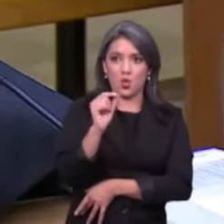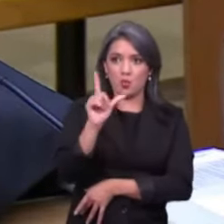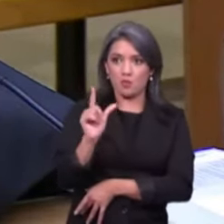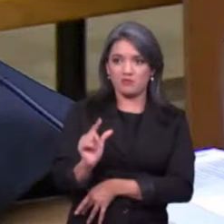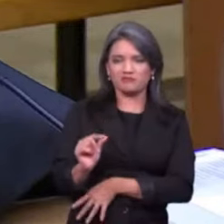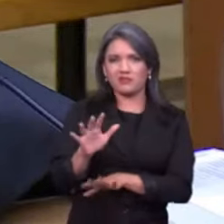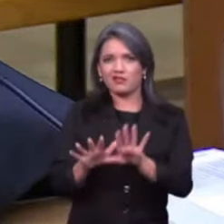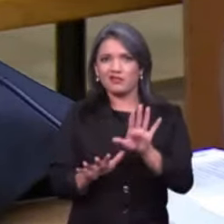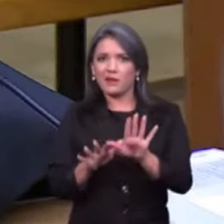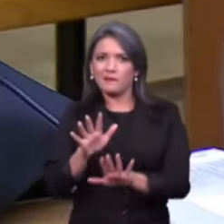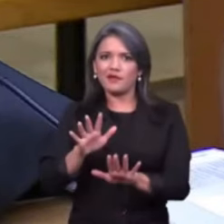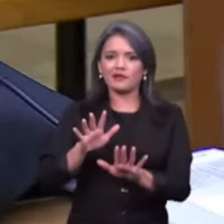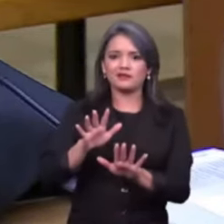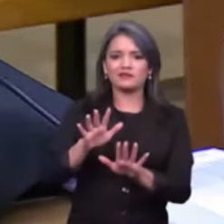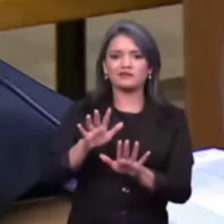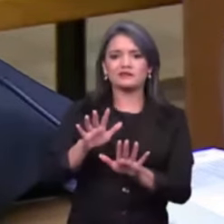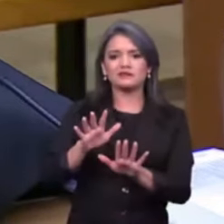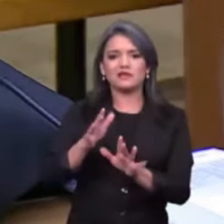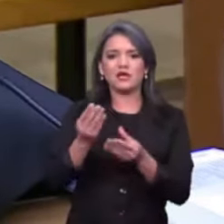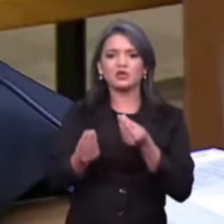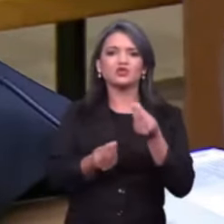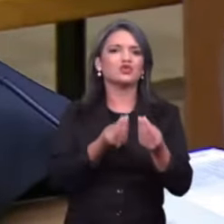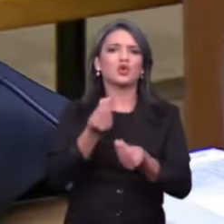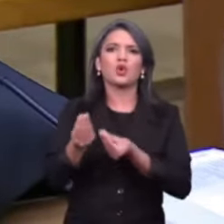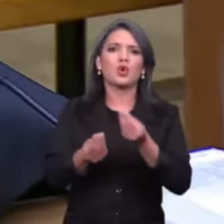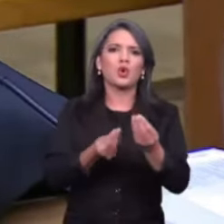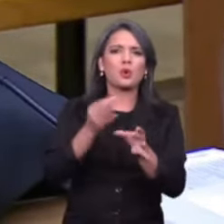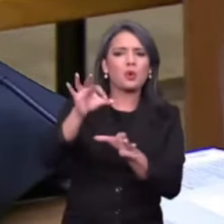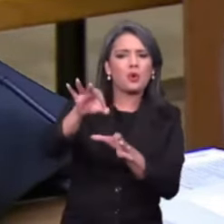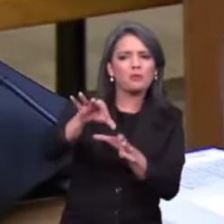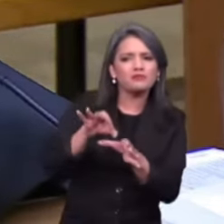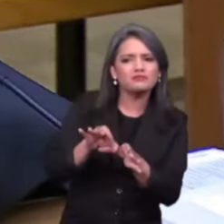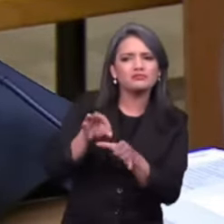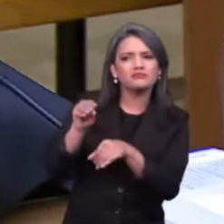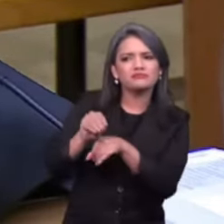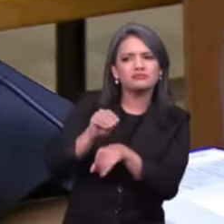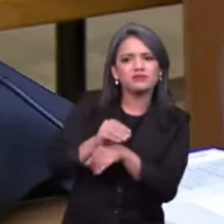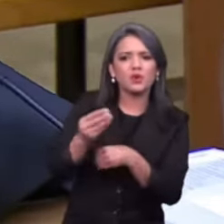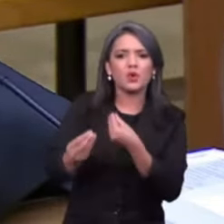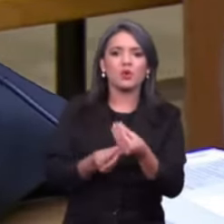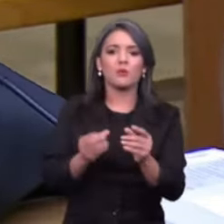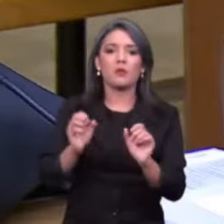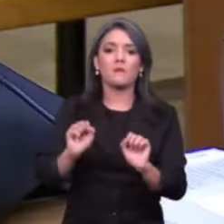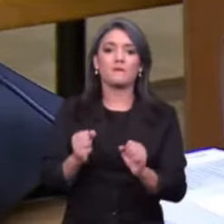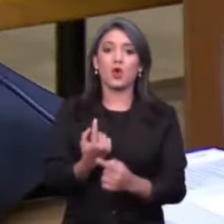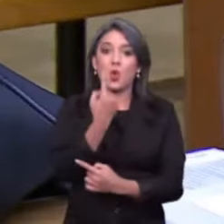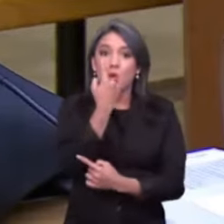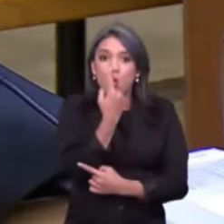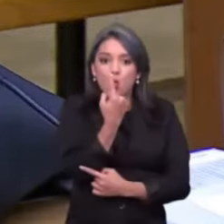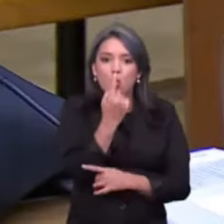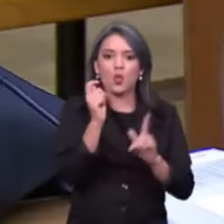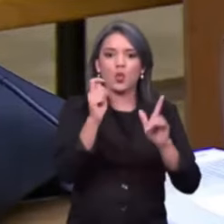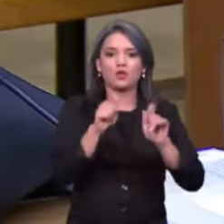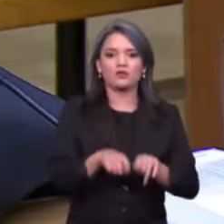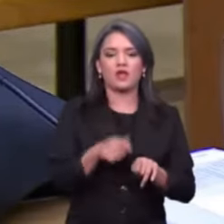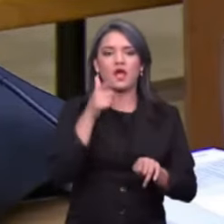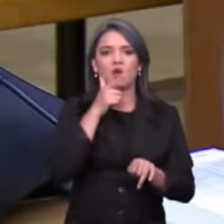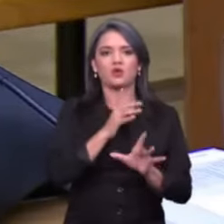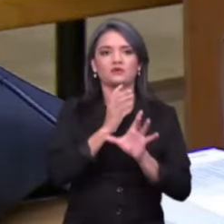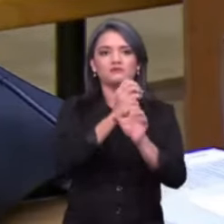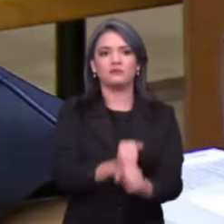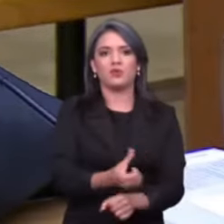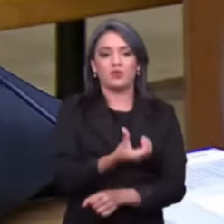da variedade e das condições de cultivo, pode produzir uma única planta, até 600